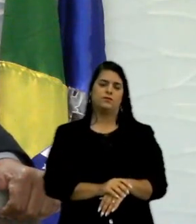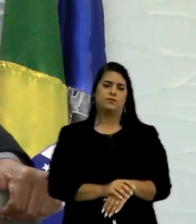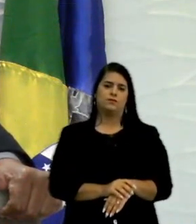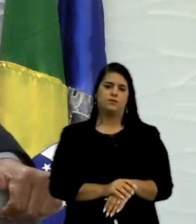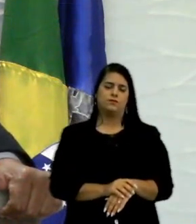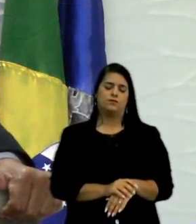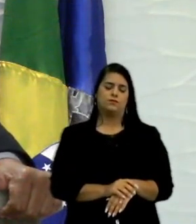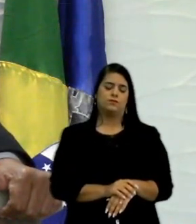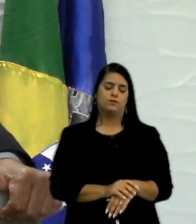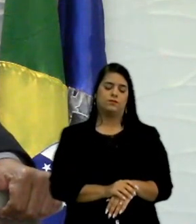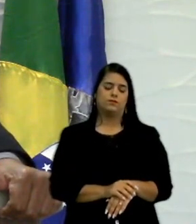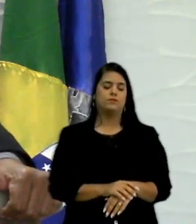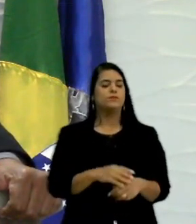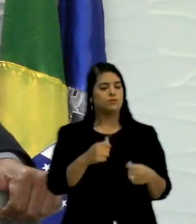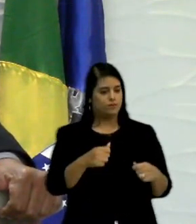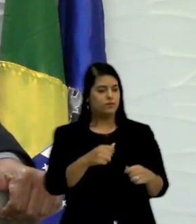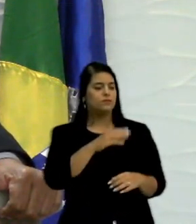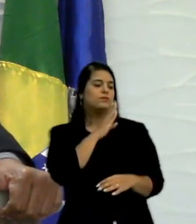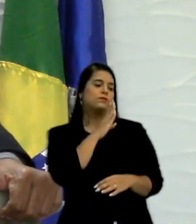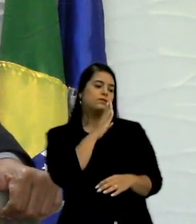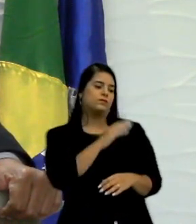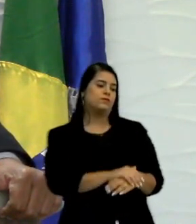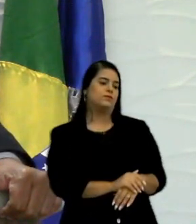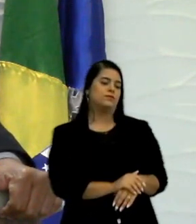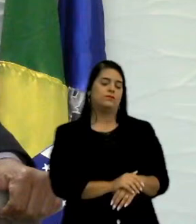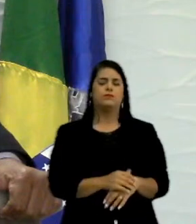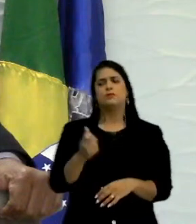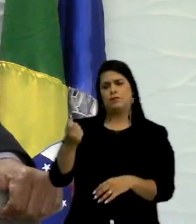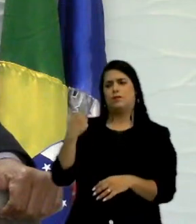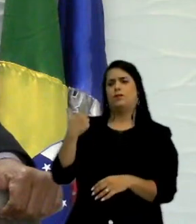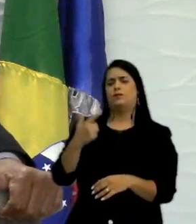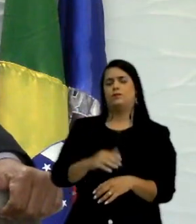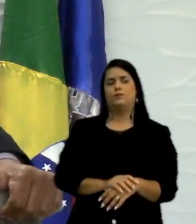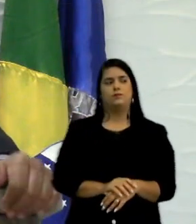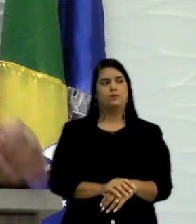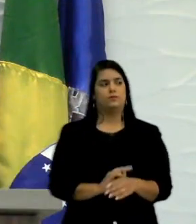Por favor, se comportar, a senhora fica calada. Oxe. Por favor.